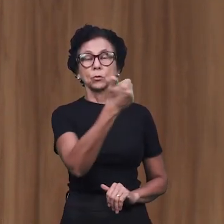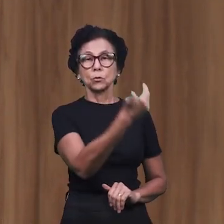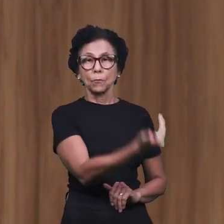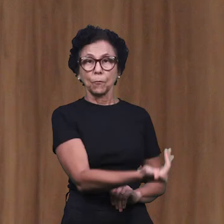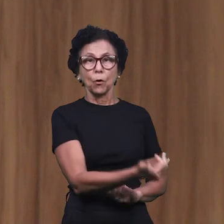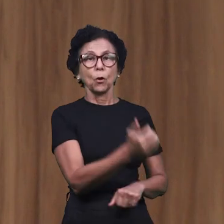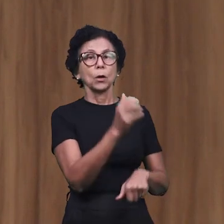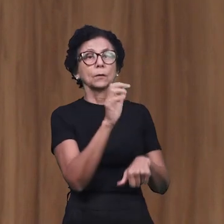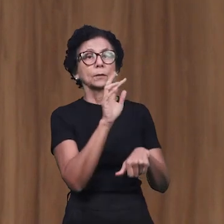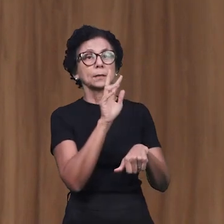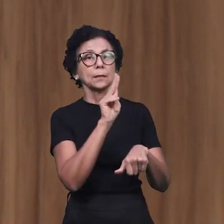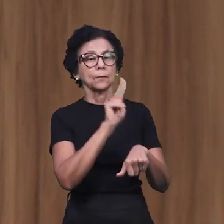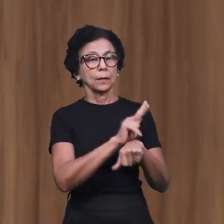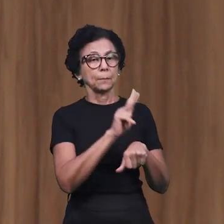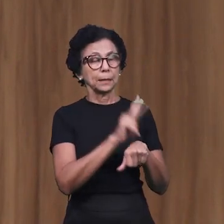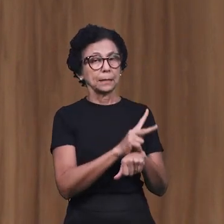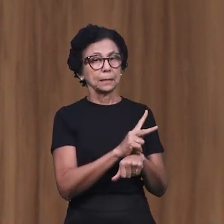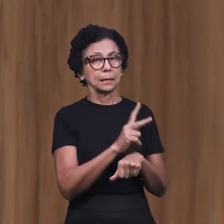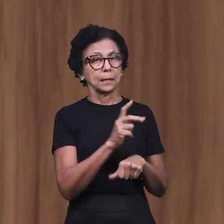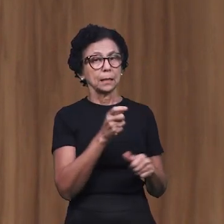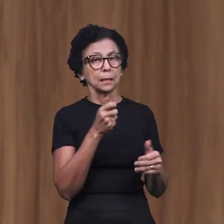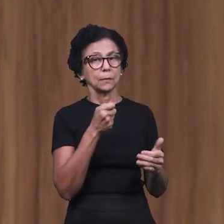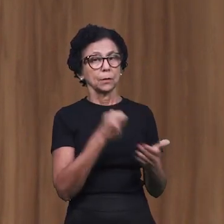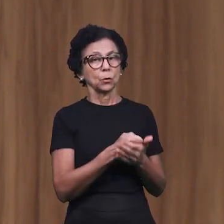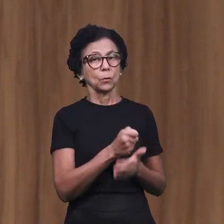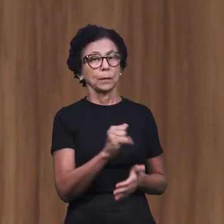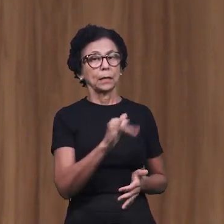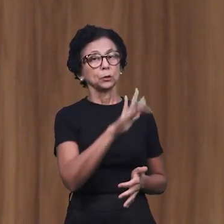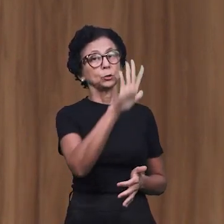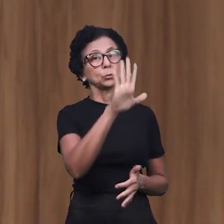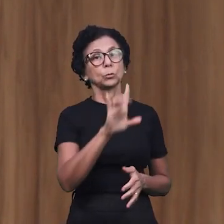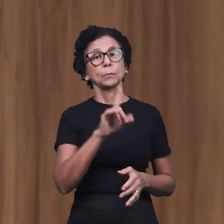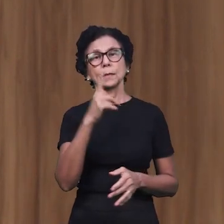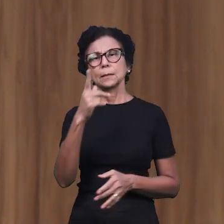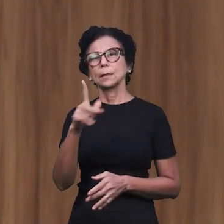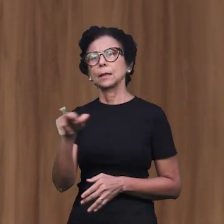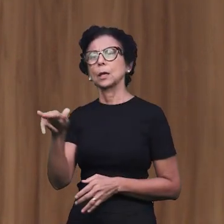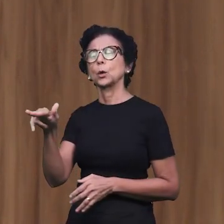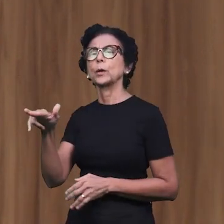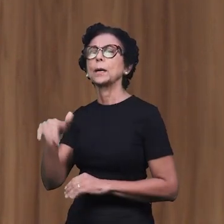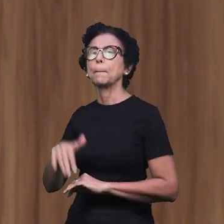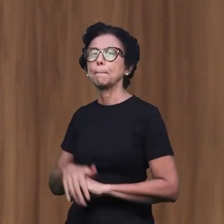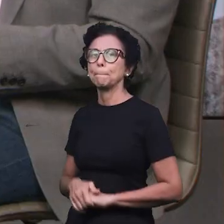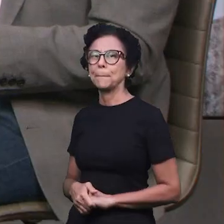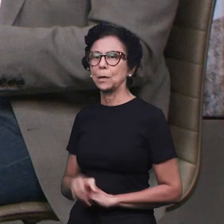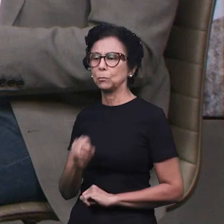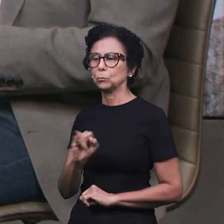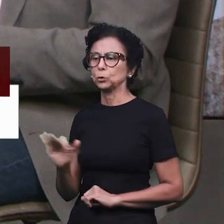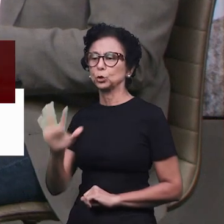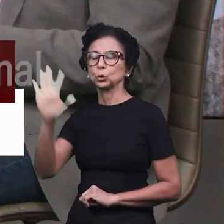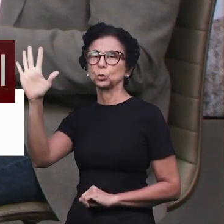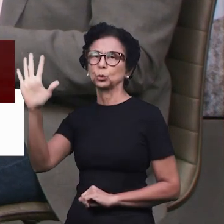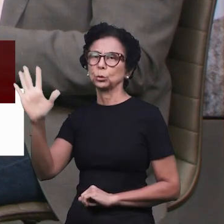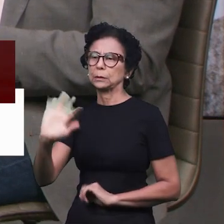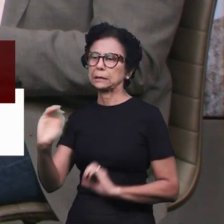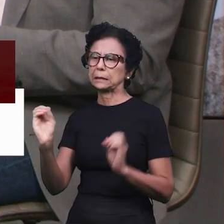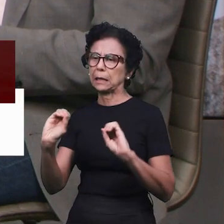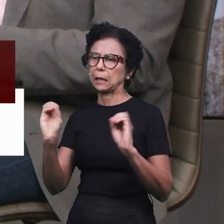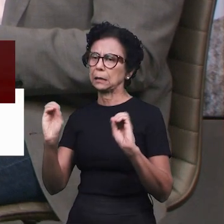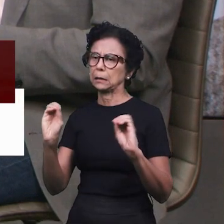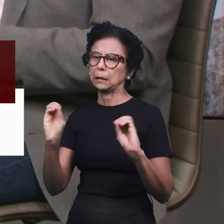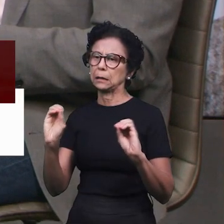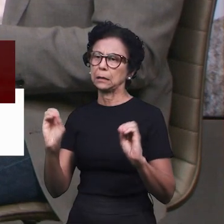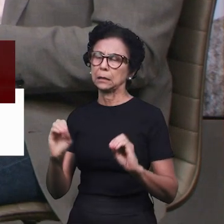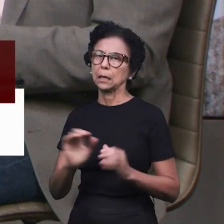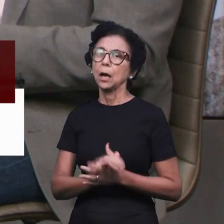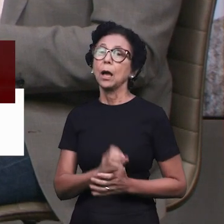emprestarás a usura, porém ao teu irmão não emprestarás a usura. A usura aqui seria com juros? Taxa de juros mesmo, entendeu? Sim, taxa